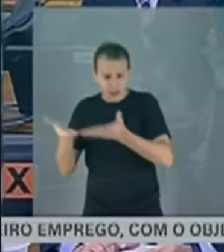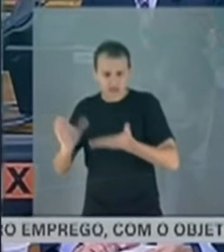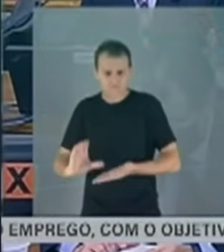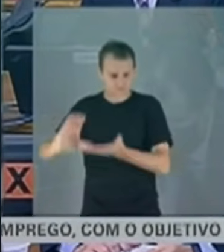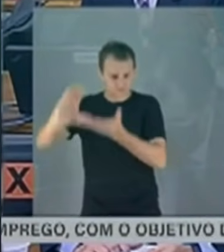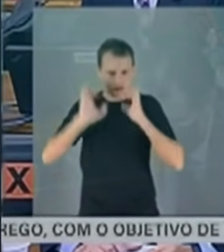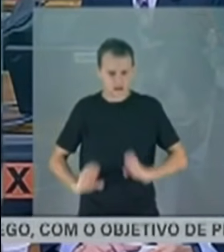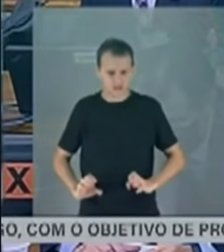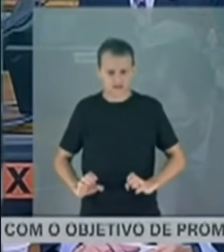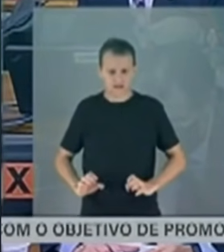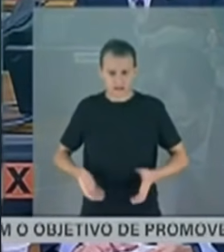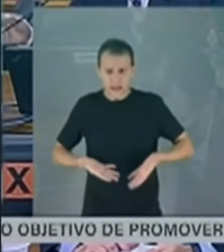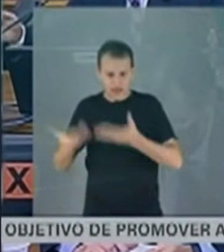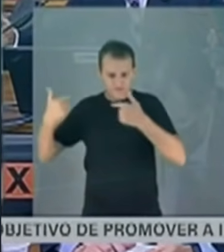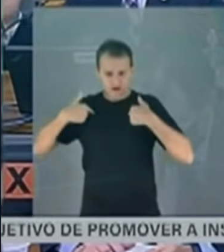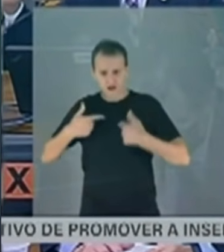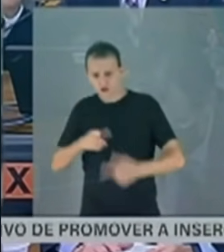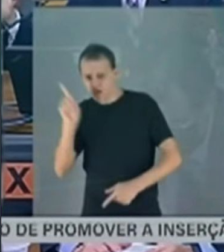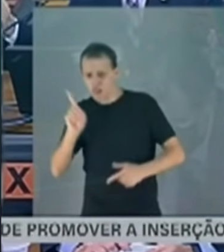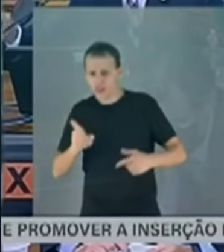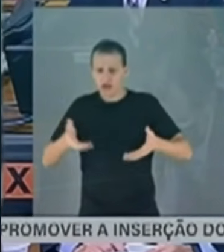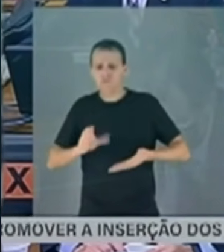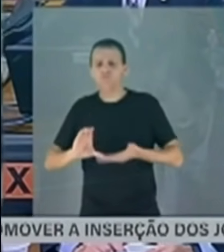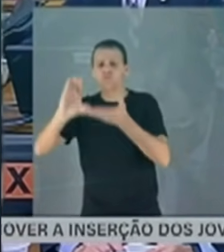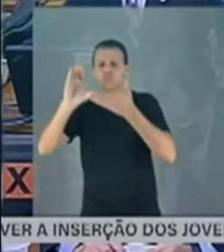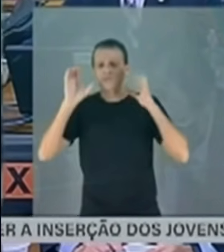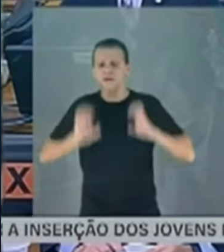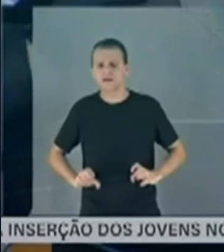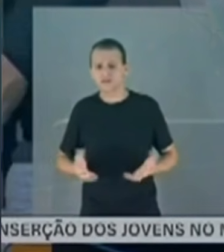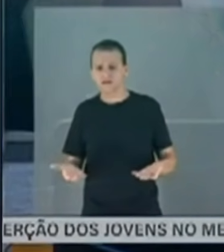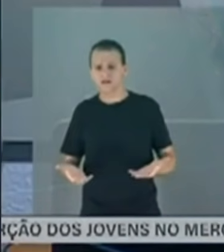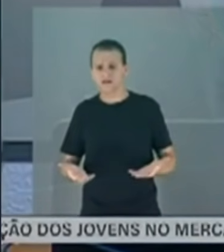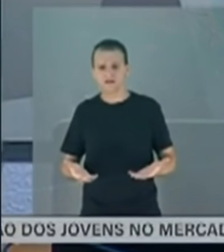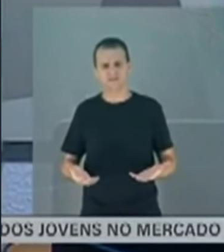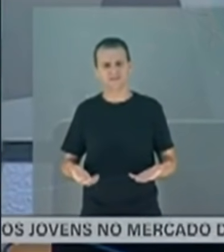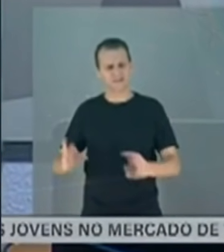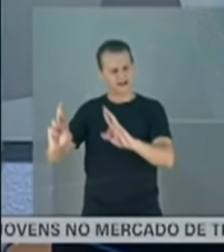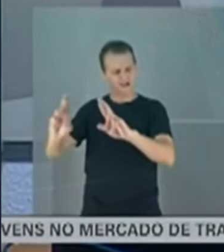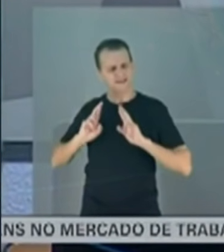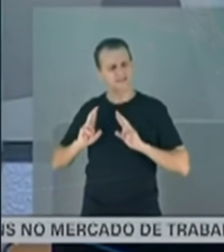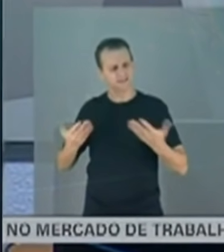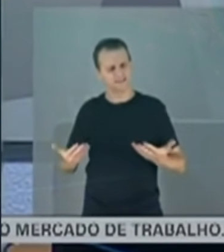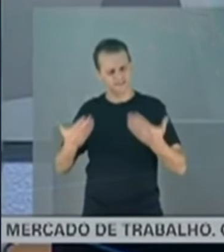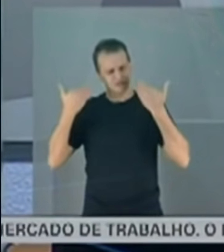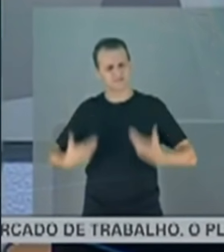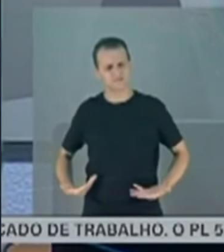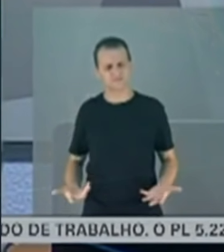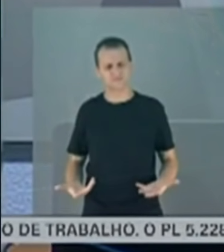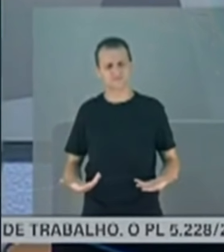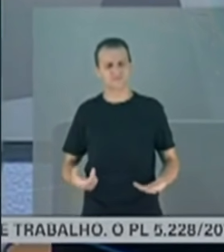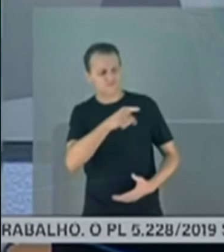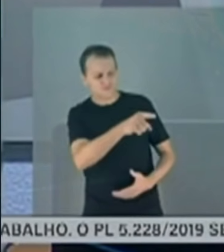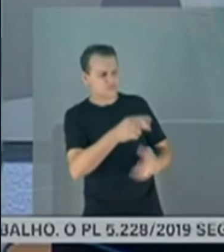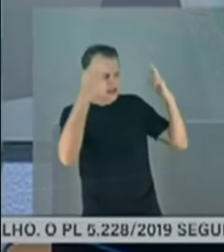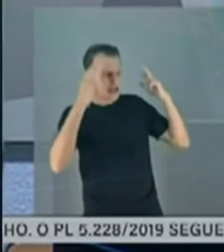o seguinte. Me senhor, leve para o Conselho de Ética. Eu respeito o senhor. Vossa Excelência não respeita ninguém. Agora. Vossa Excelência